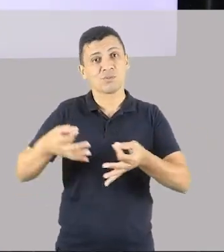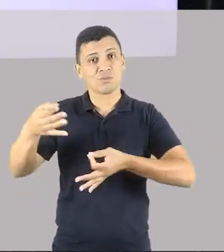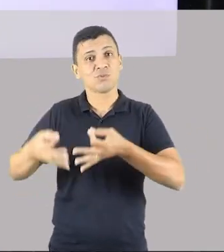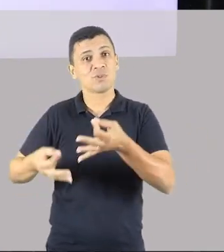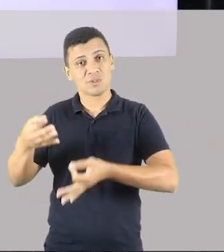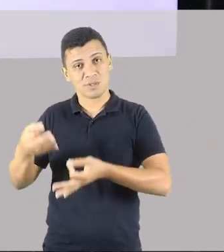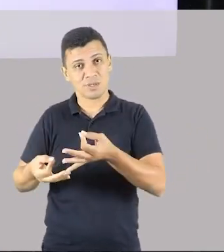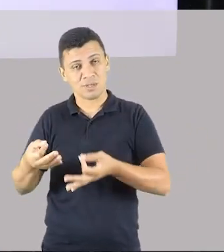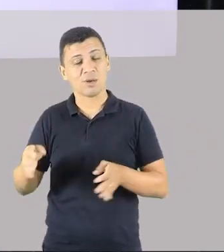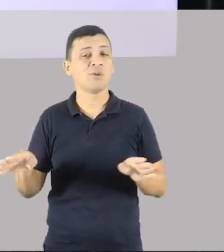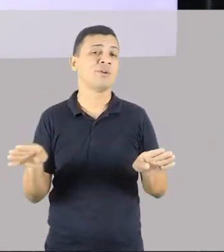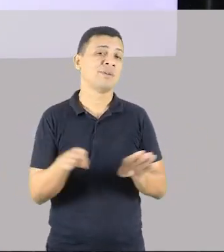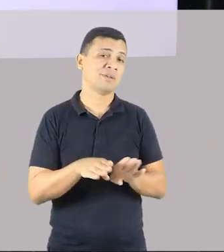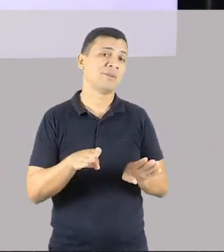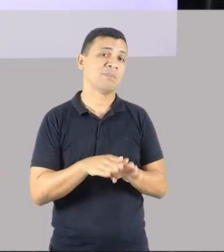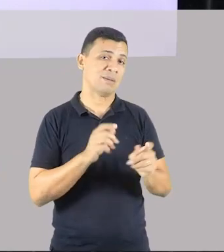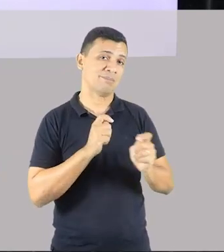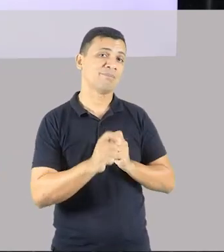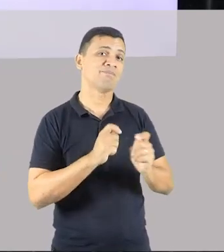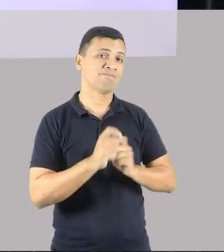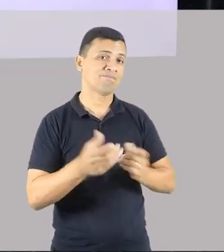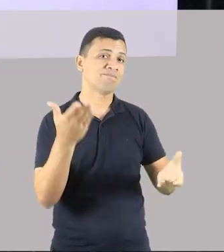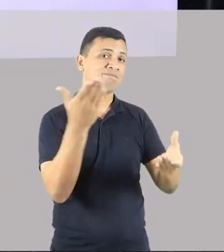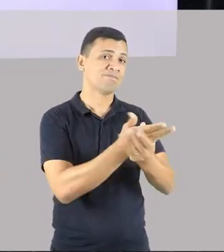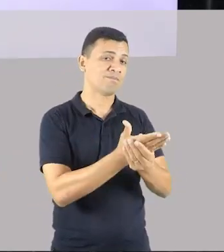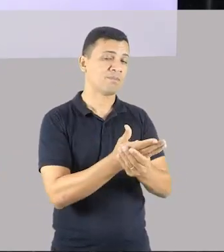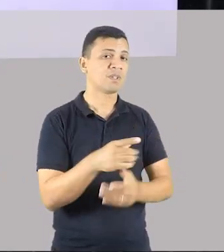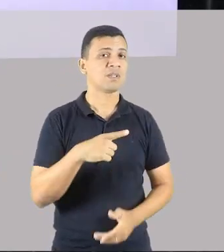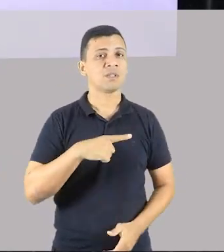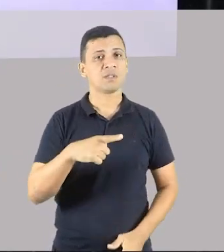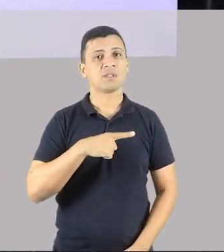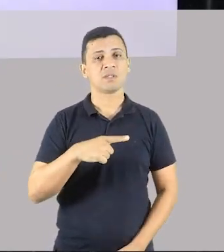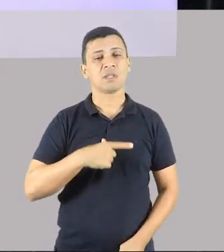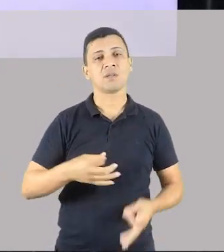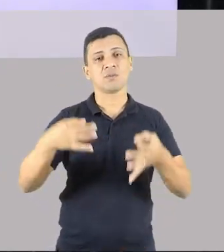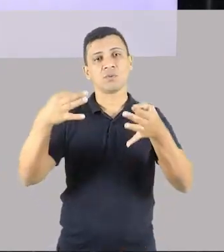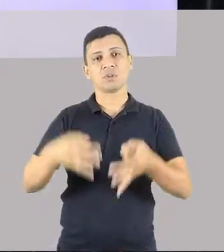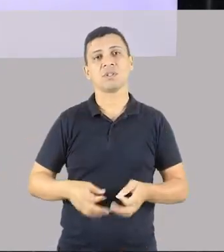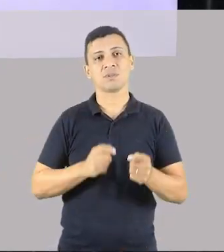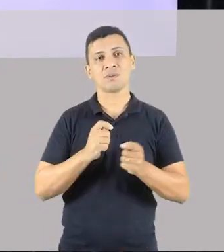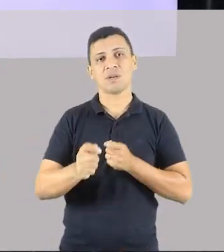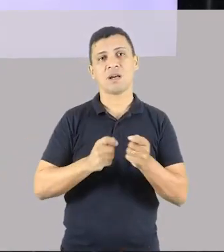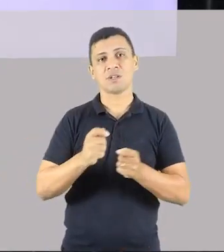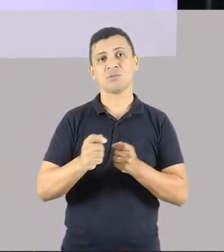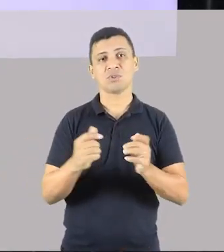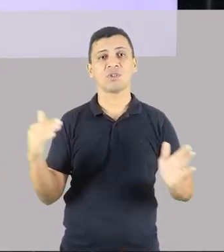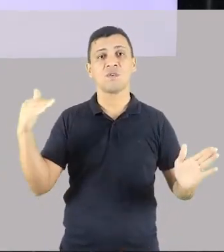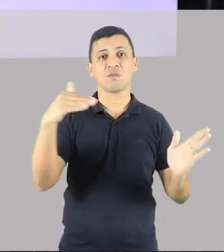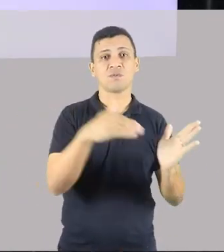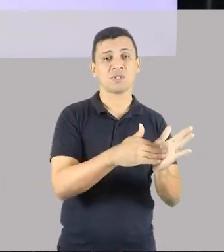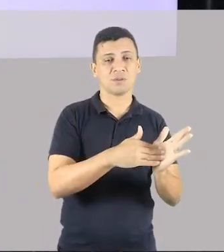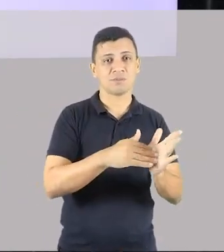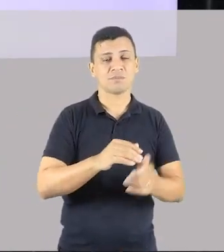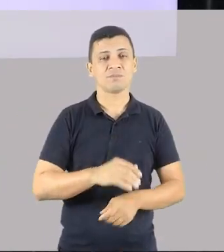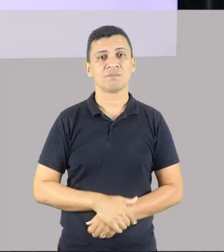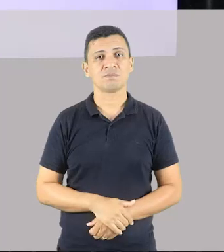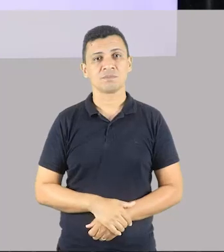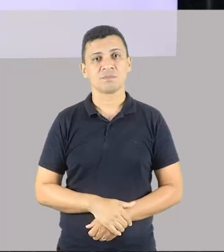em um processo administrativo, eu tenho uma decisão administrativa final. Sendo uma